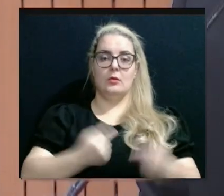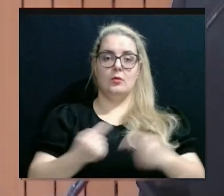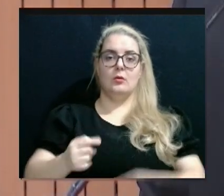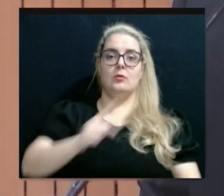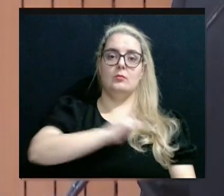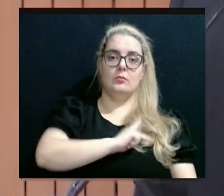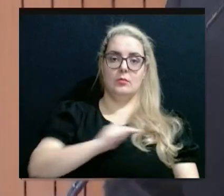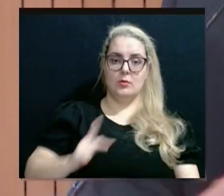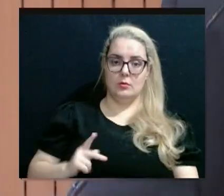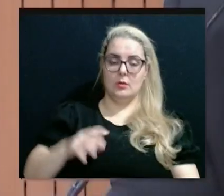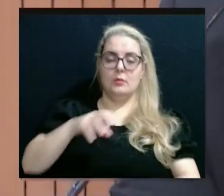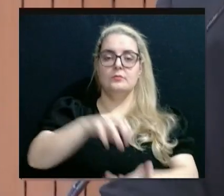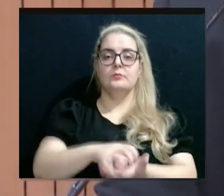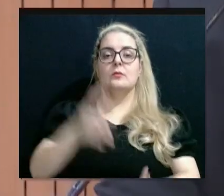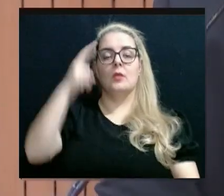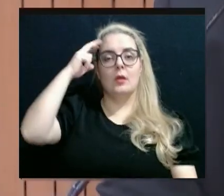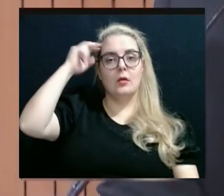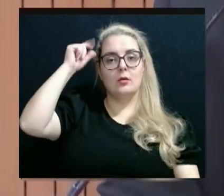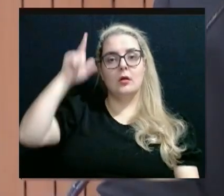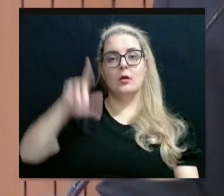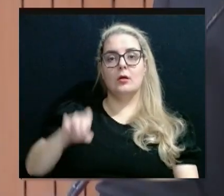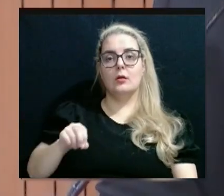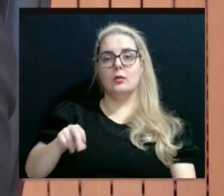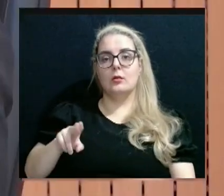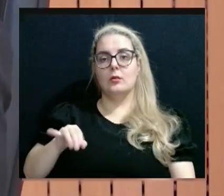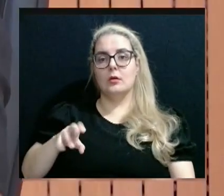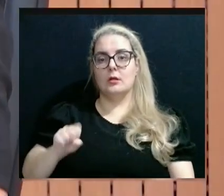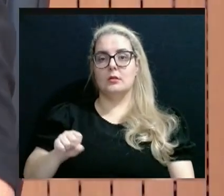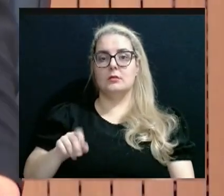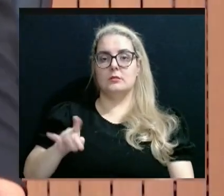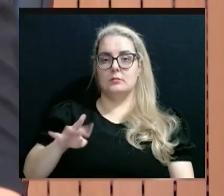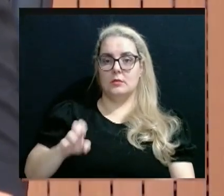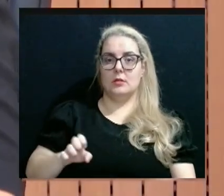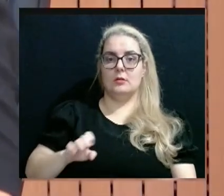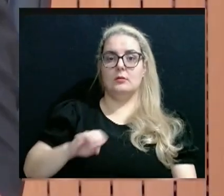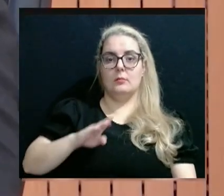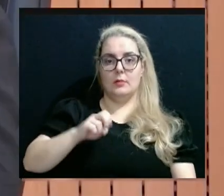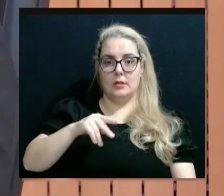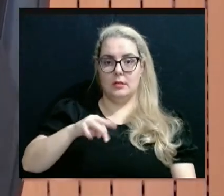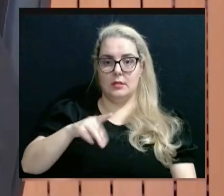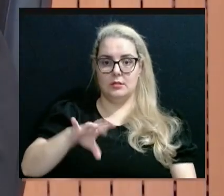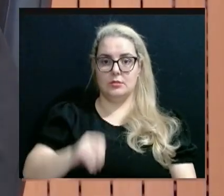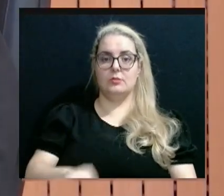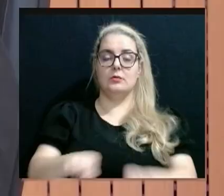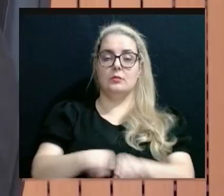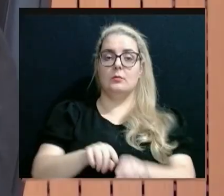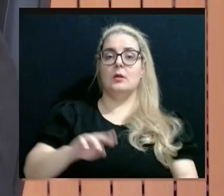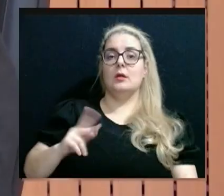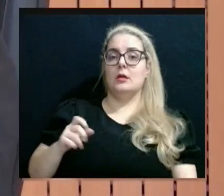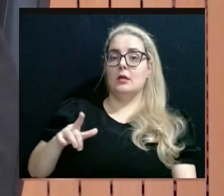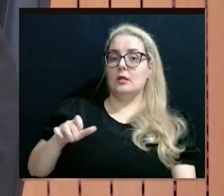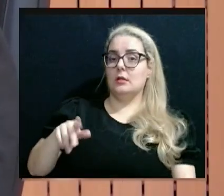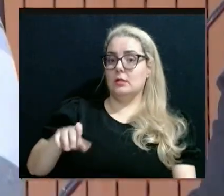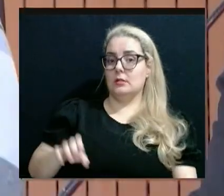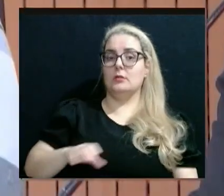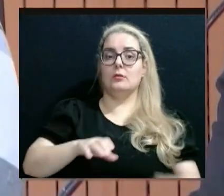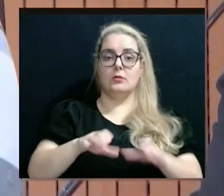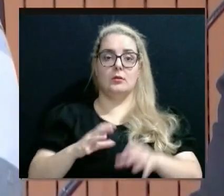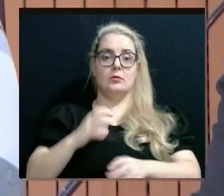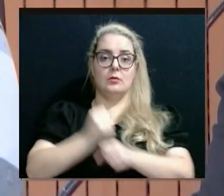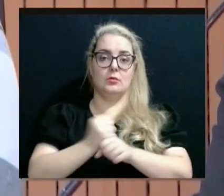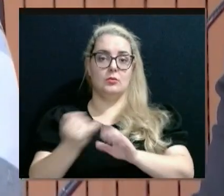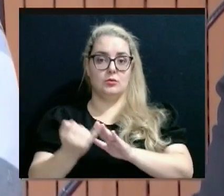Centro Cultural Luiz Braille, Benedito João Bertola, e Elaine Cristina, coordenadora geral do Instituto.